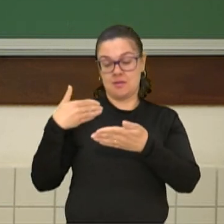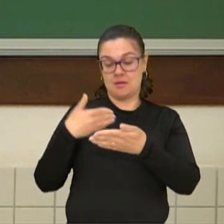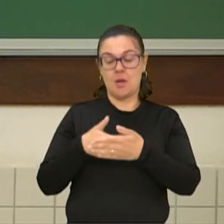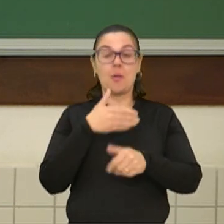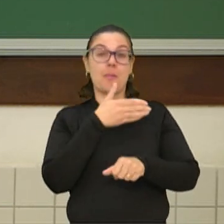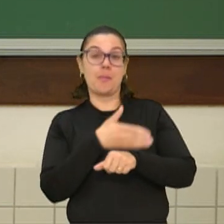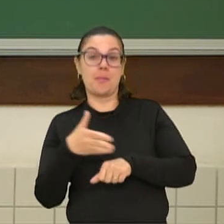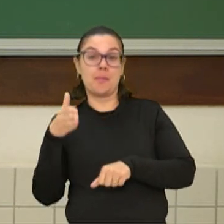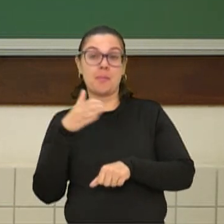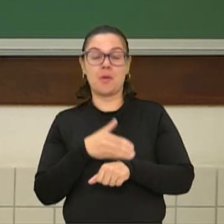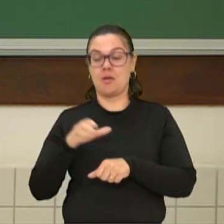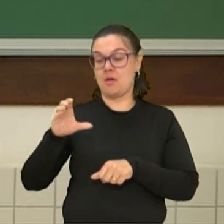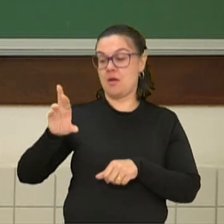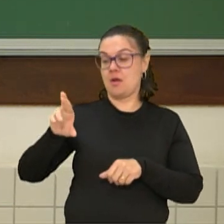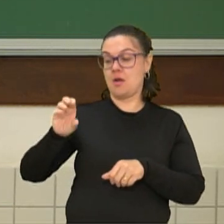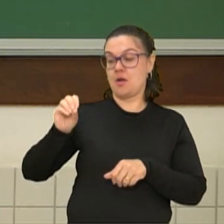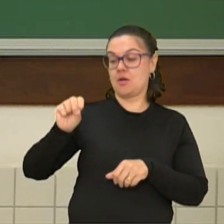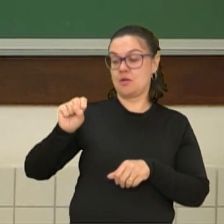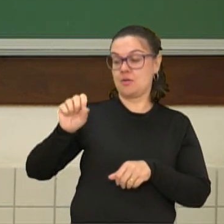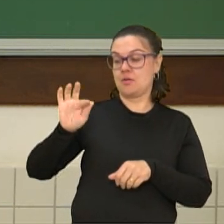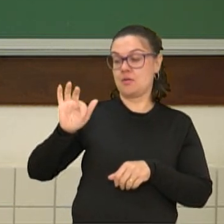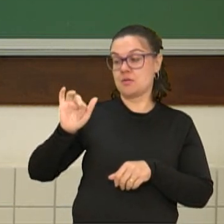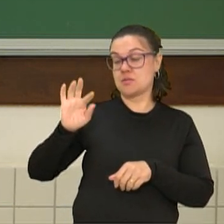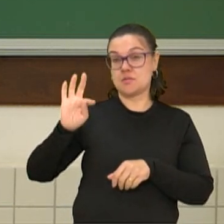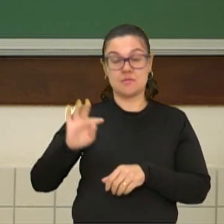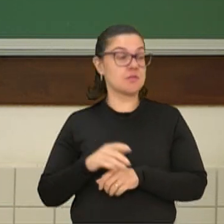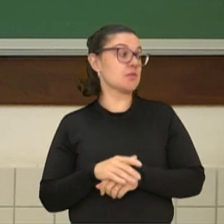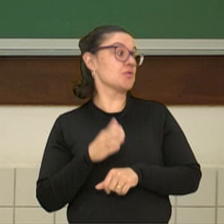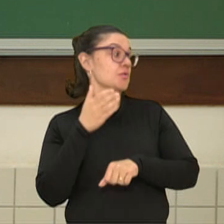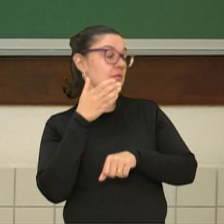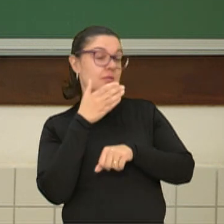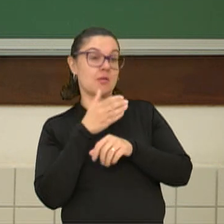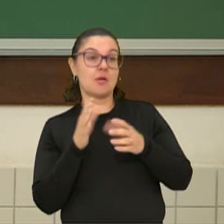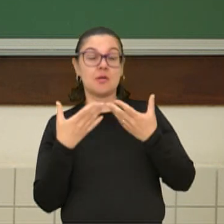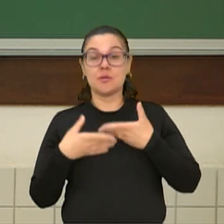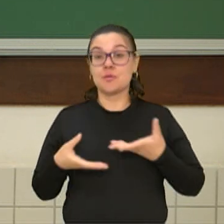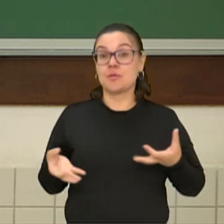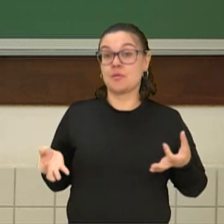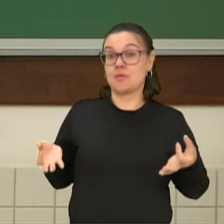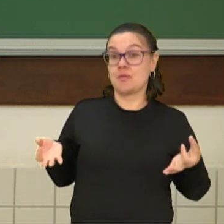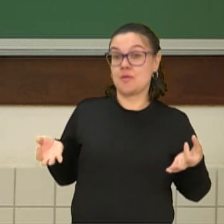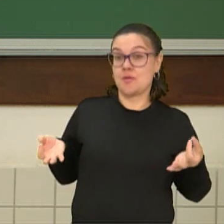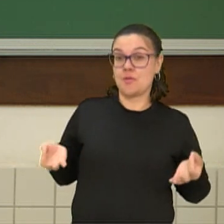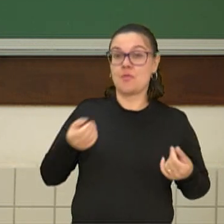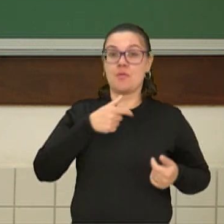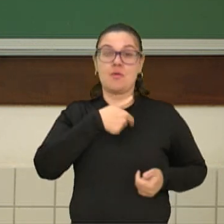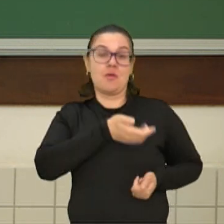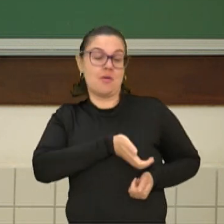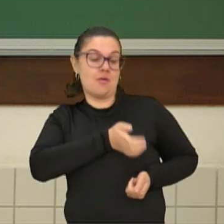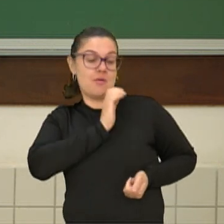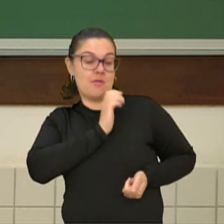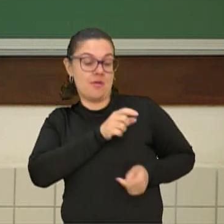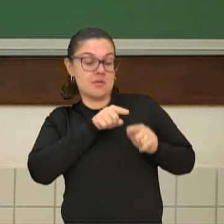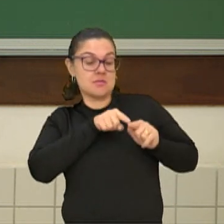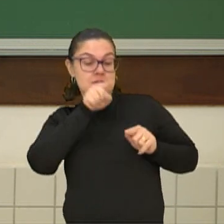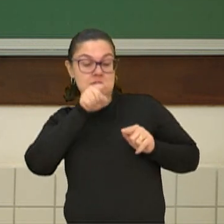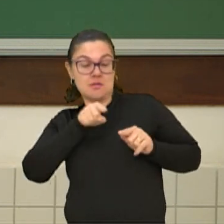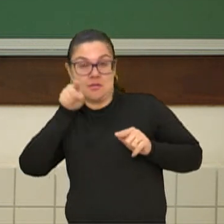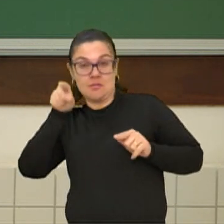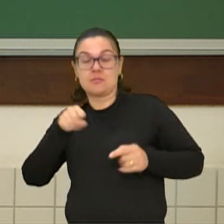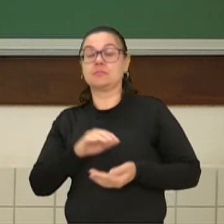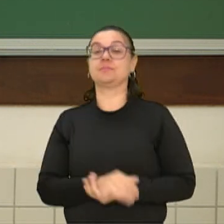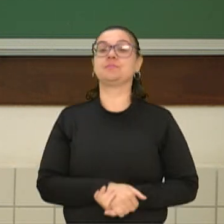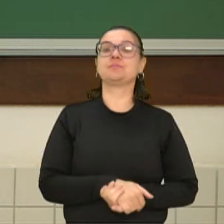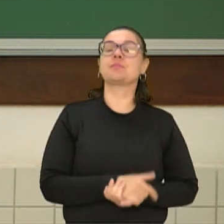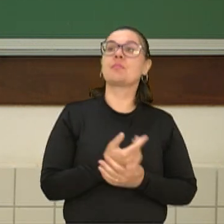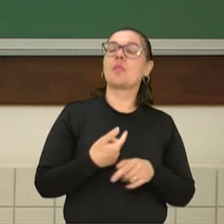a prática do CrossFit, nós tivemos aquela atividade que nós fizemos de frequência cardíaca, nós tivemos também